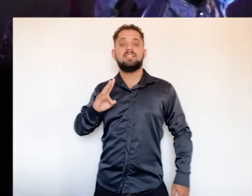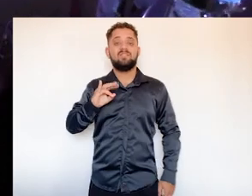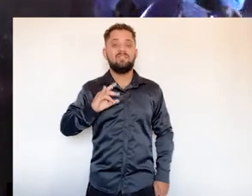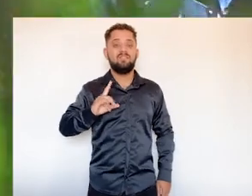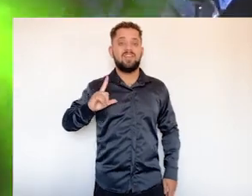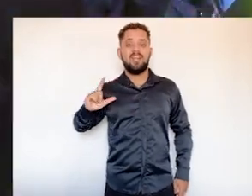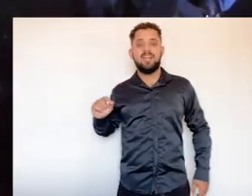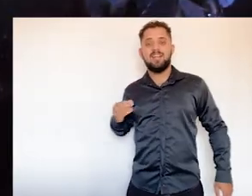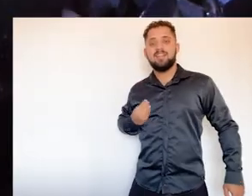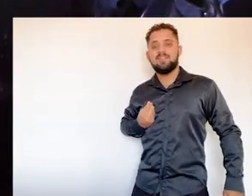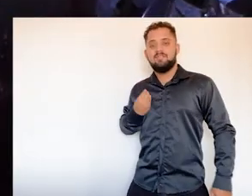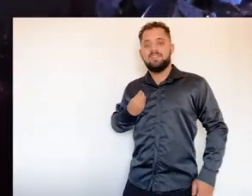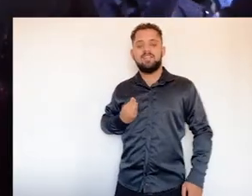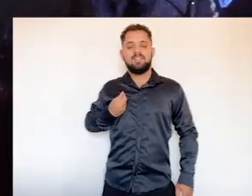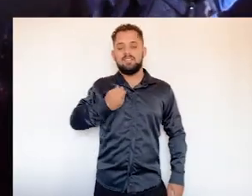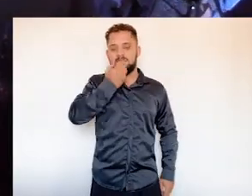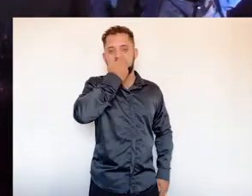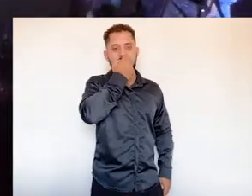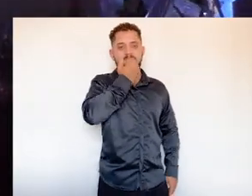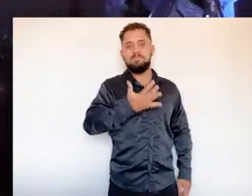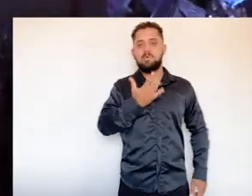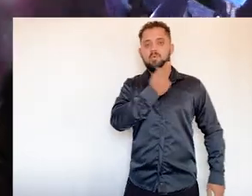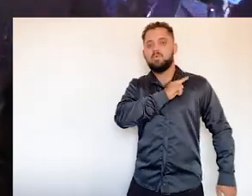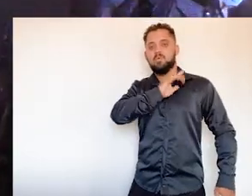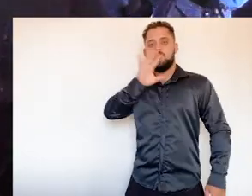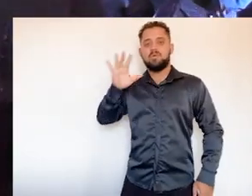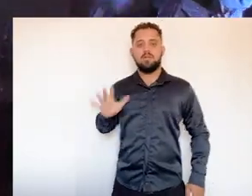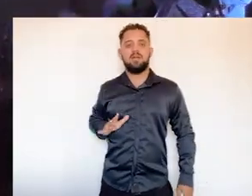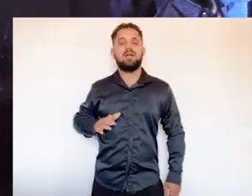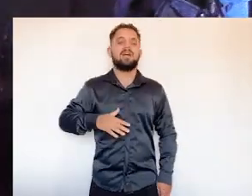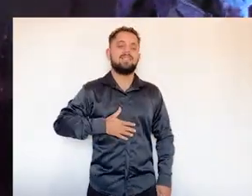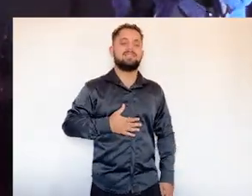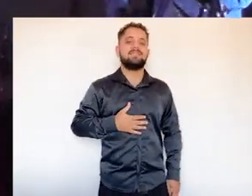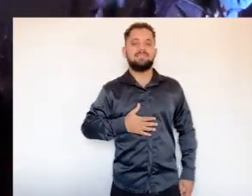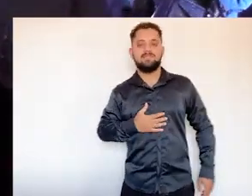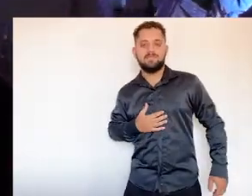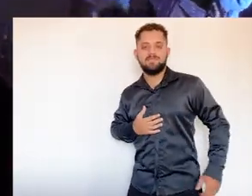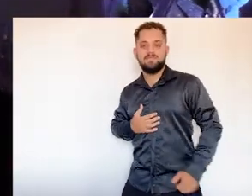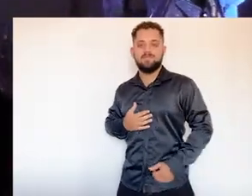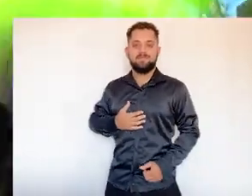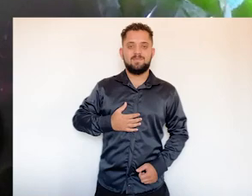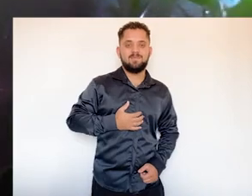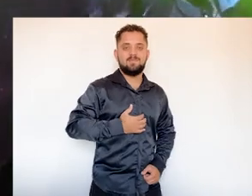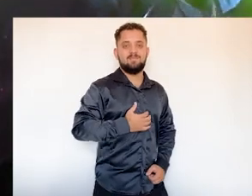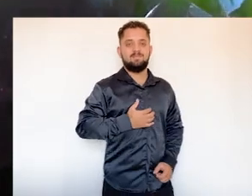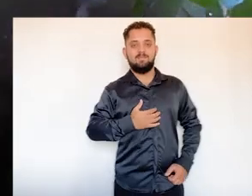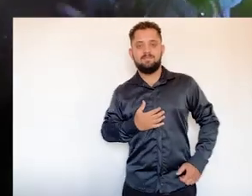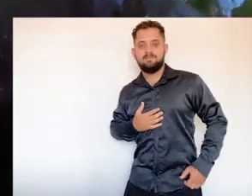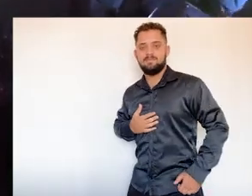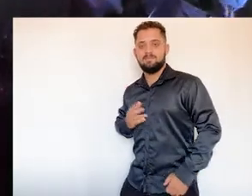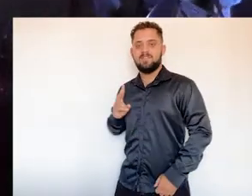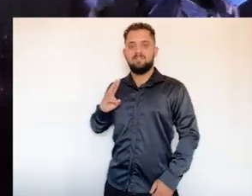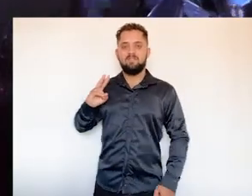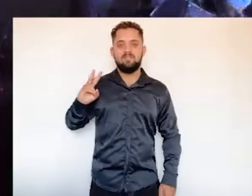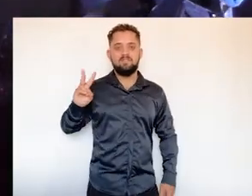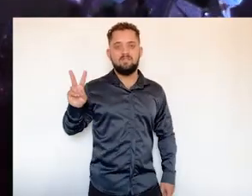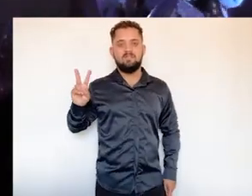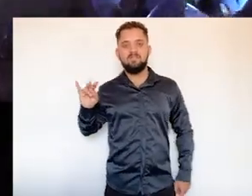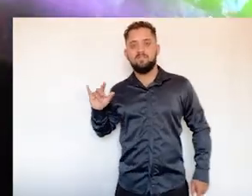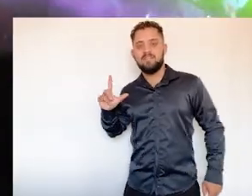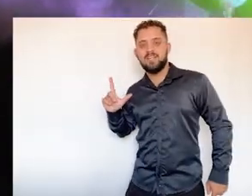Oi, Vila Boa de Goiás, eu vim pra você tomar banho no